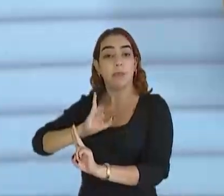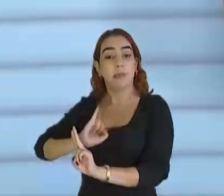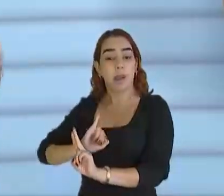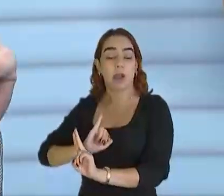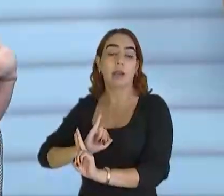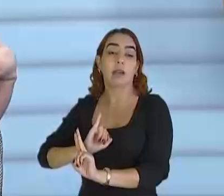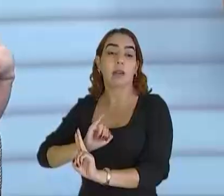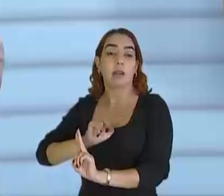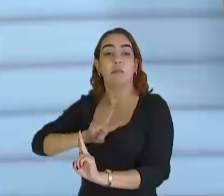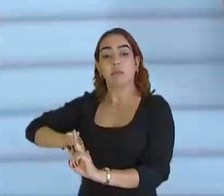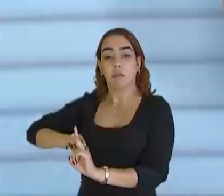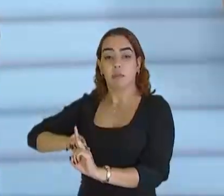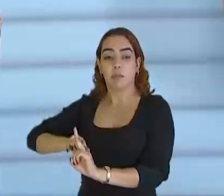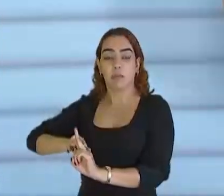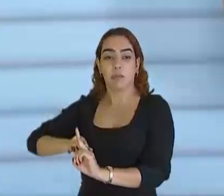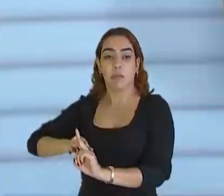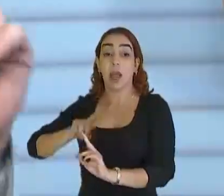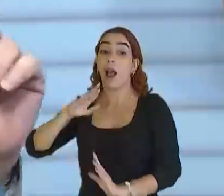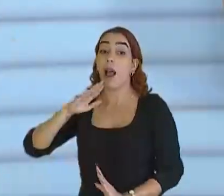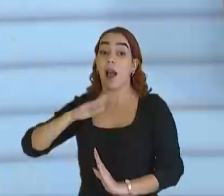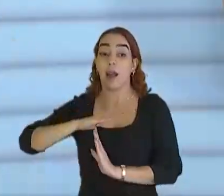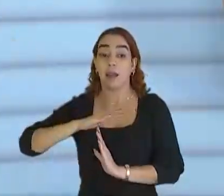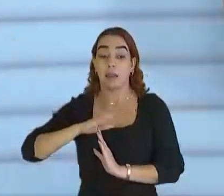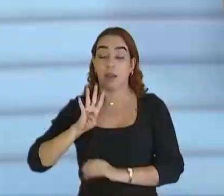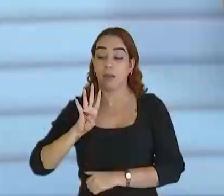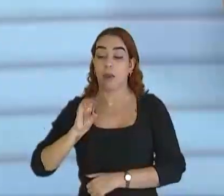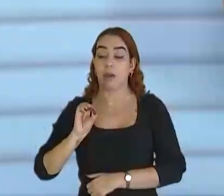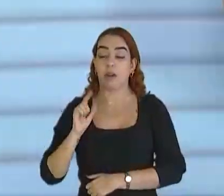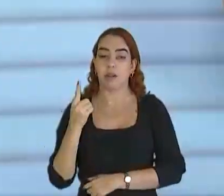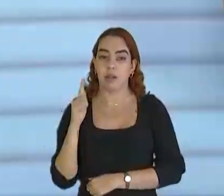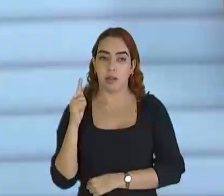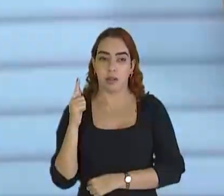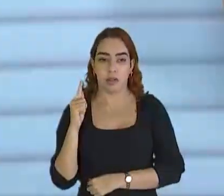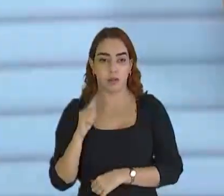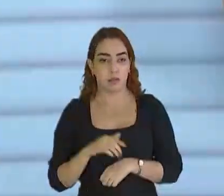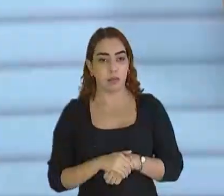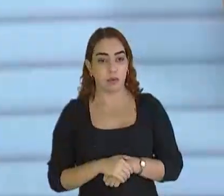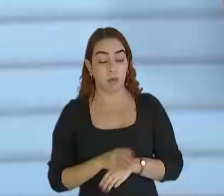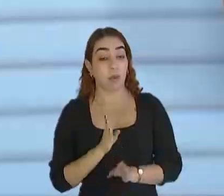O porte de até 40 gramas. Por que isso?